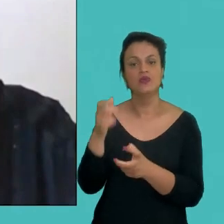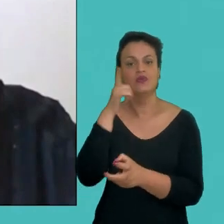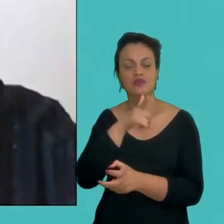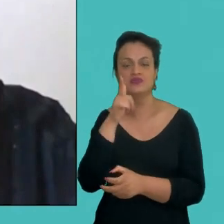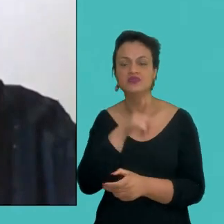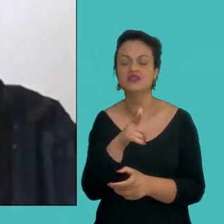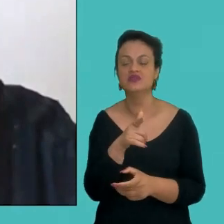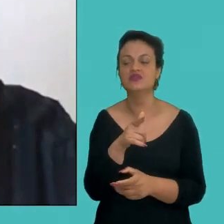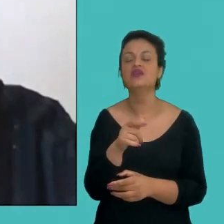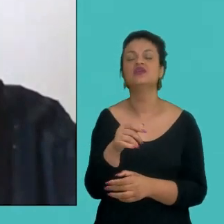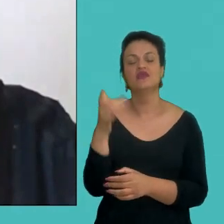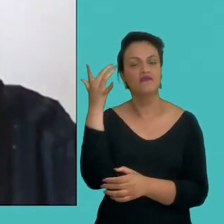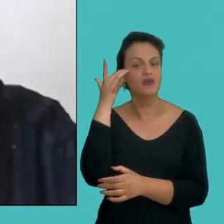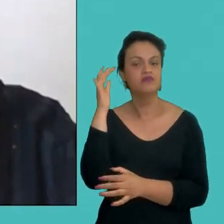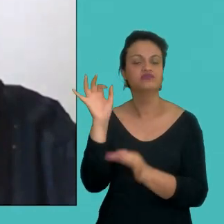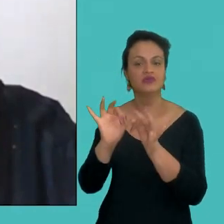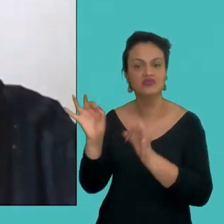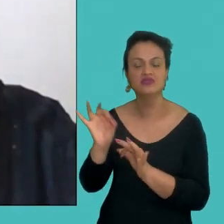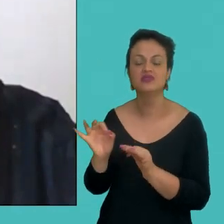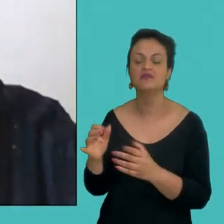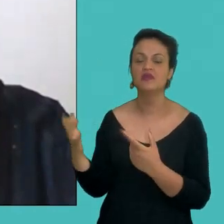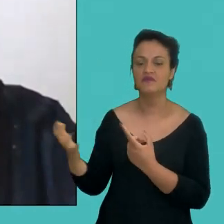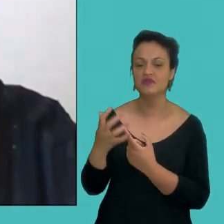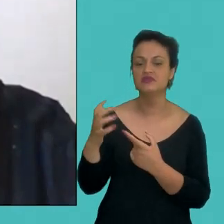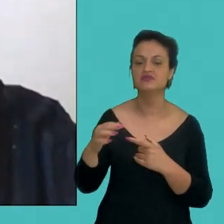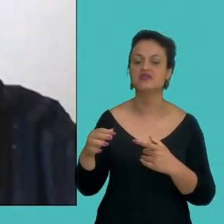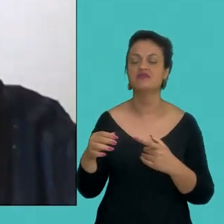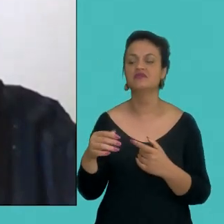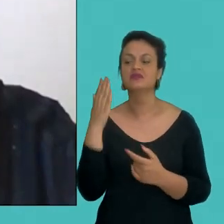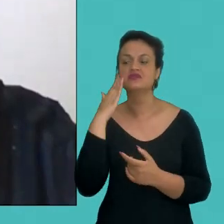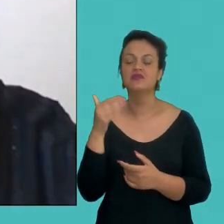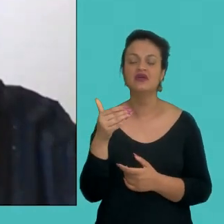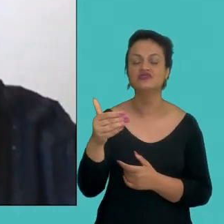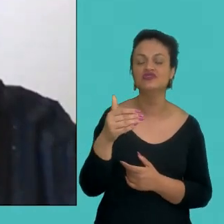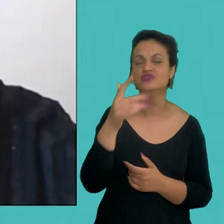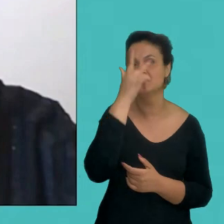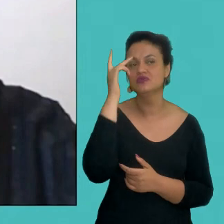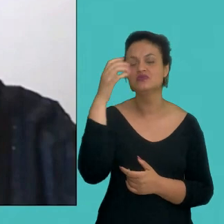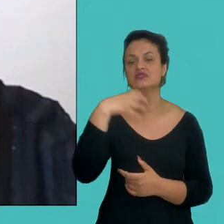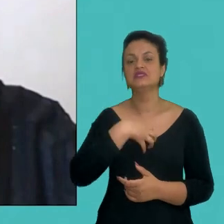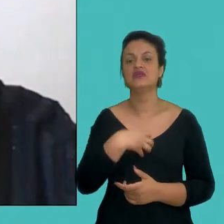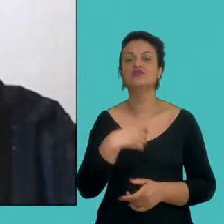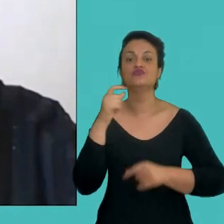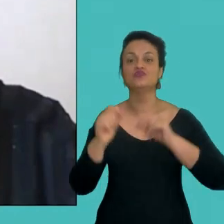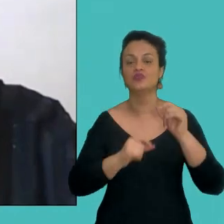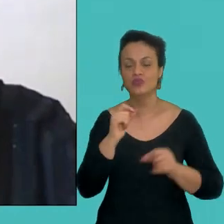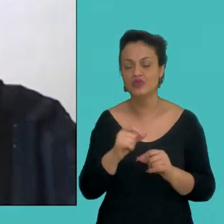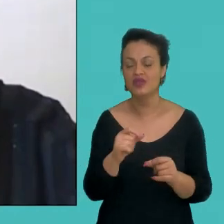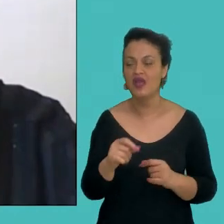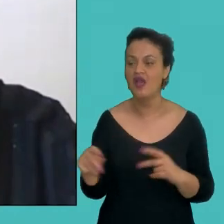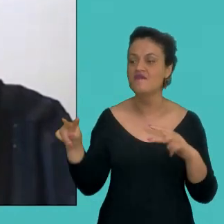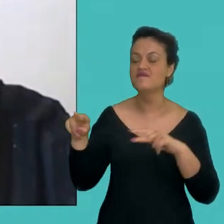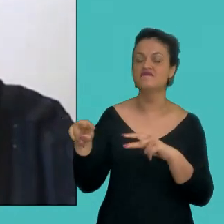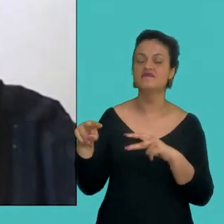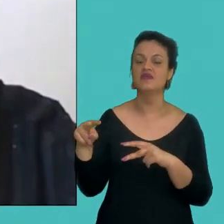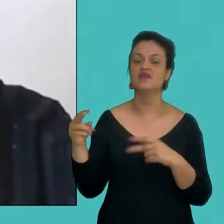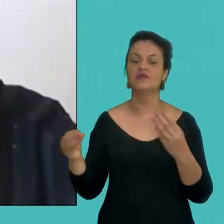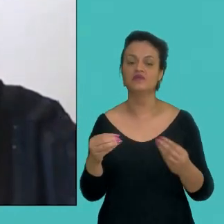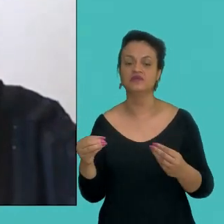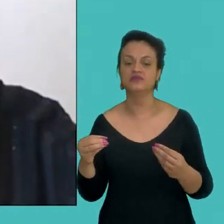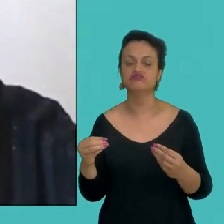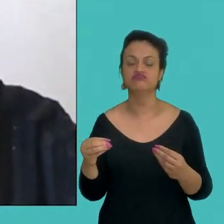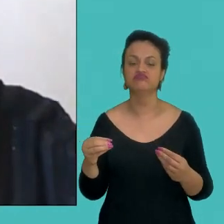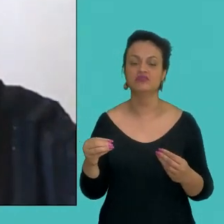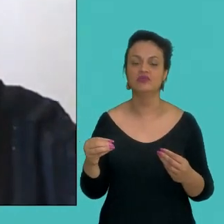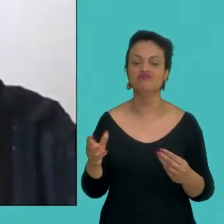lucro, racionalmente constituídos, para lidar com o media business, de entender o que vai na cabeça do público, e eles começam a ser vistos